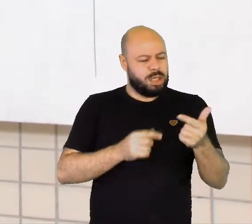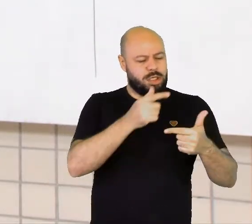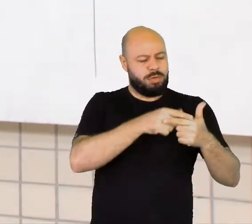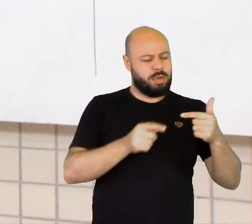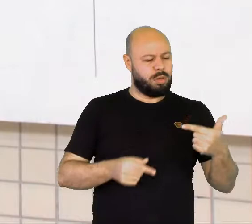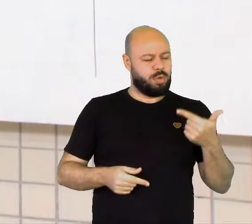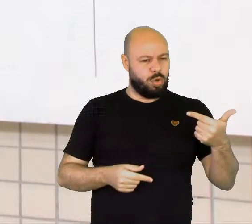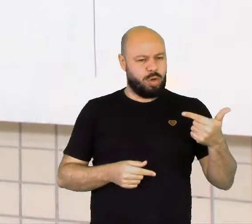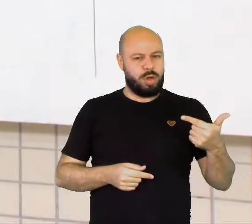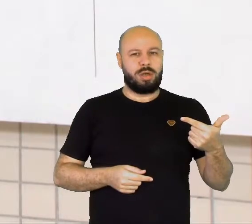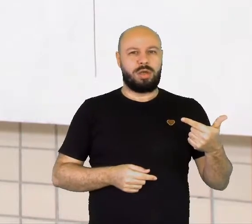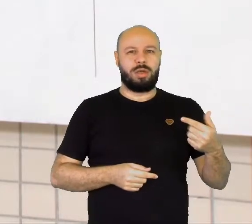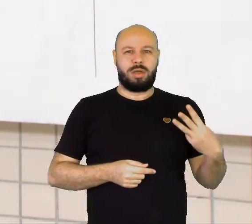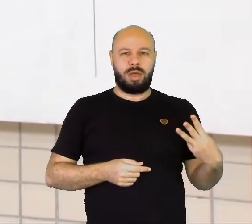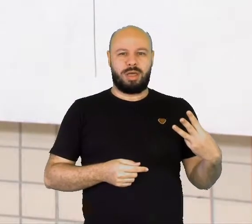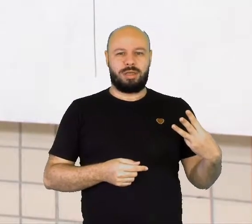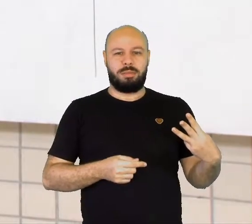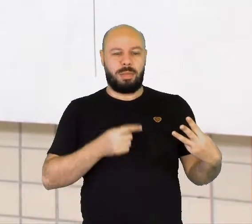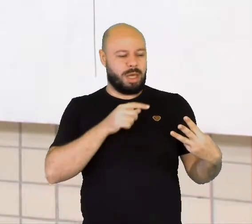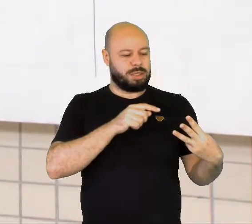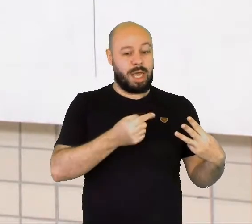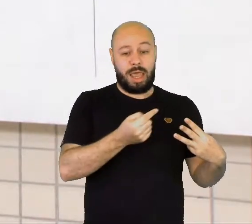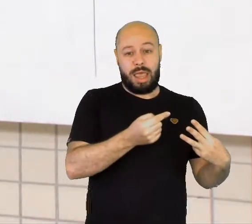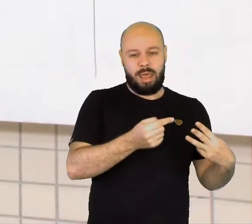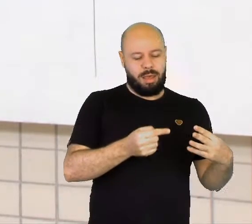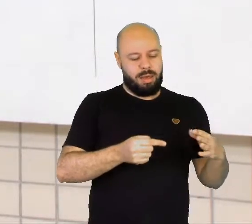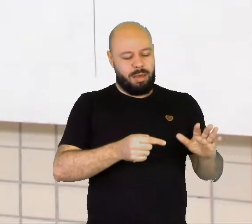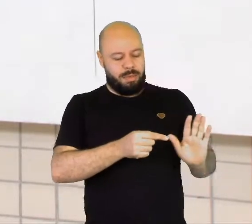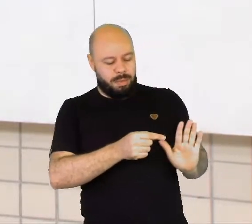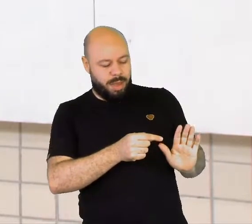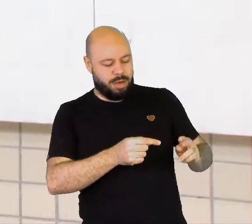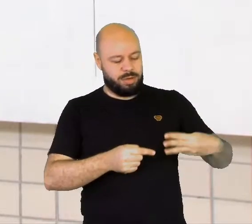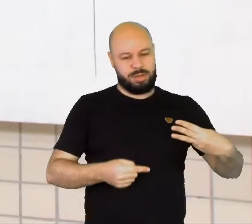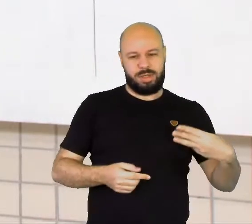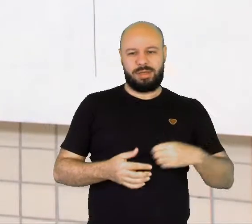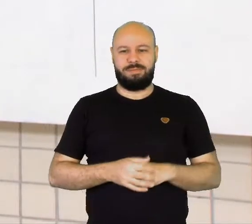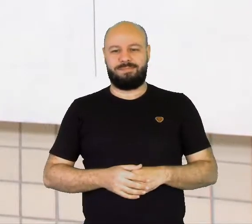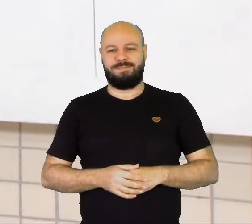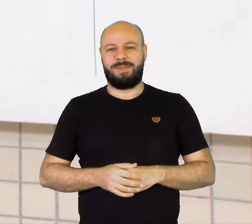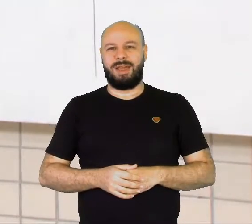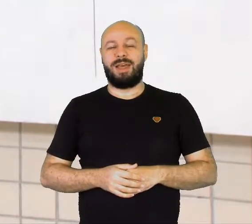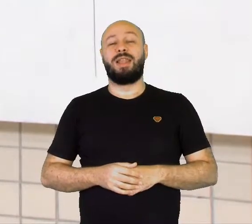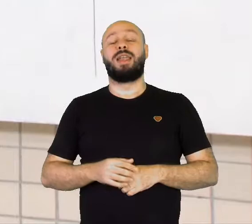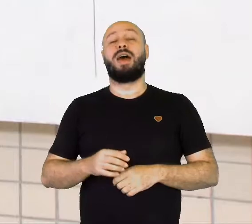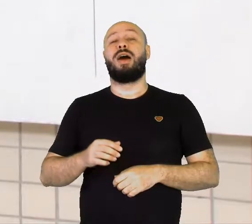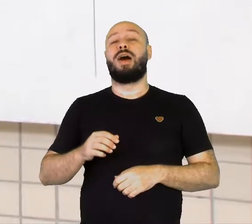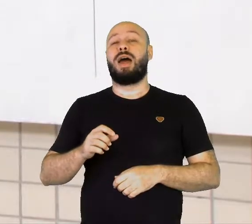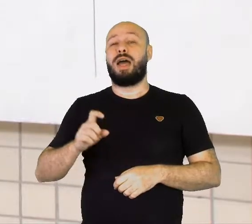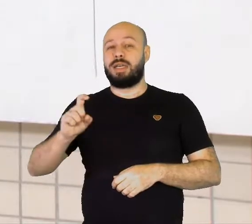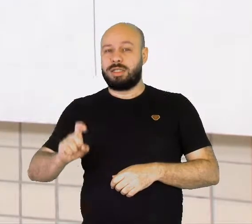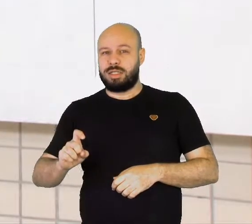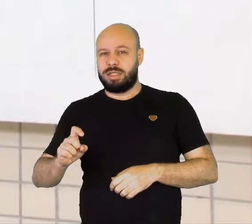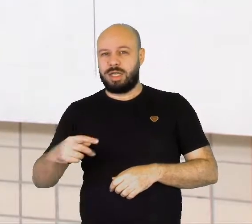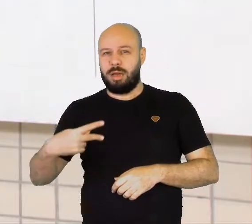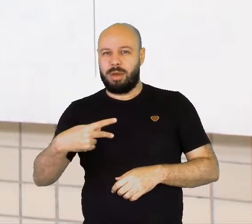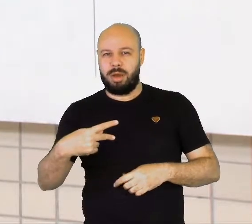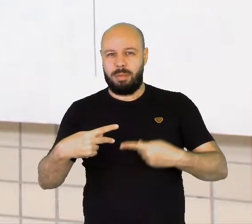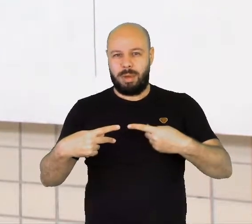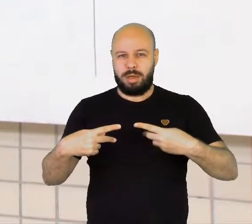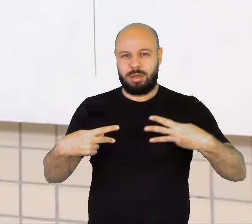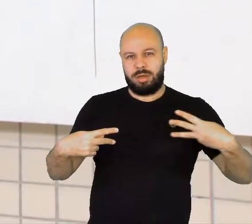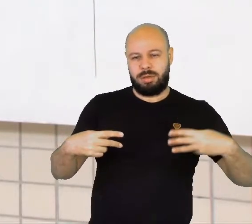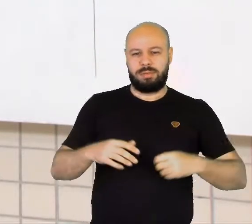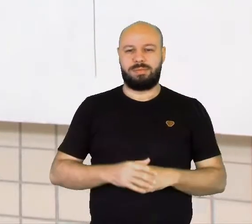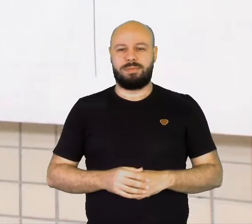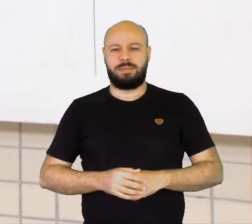x, desde que ele seja menor que menos 3, tá? Então, aqui, resolvemos a inequação